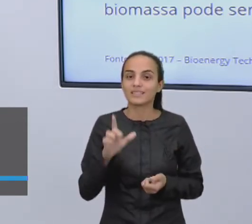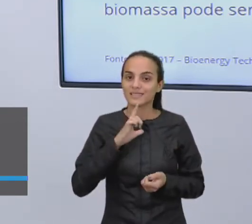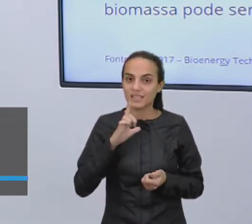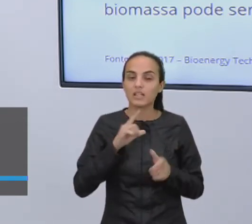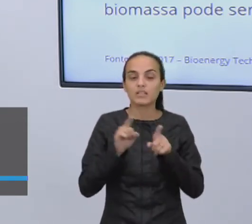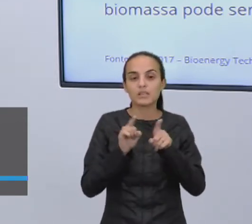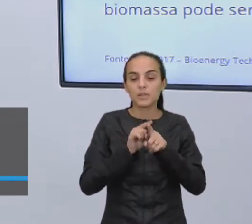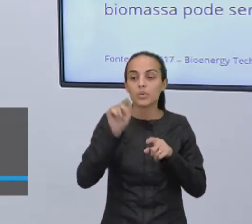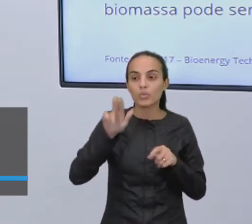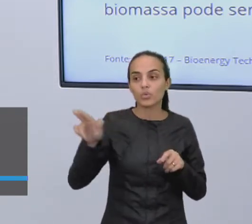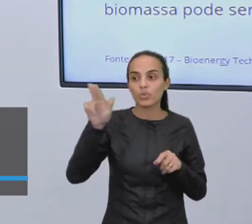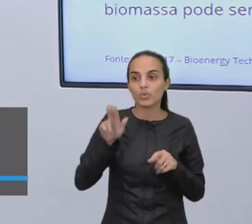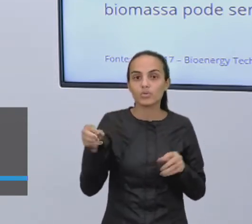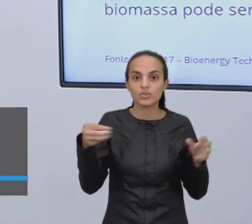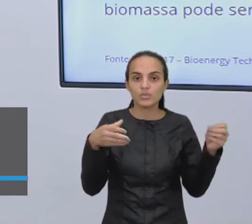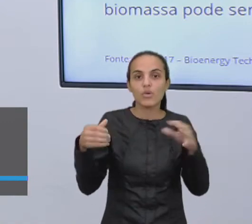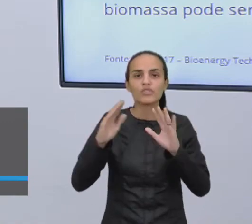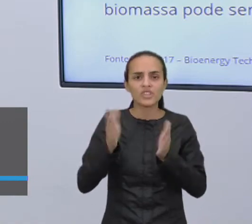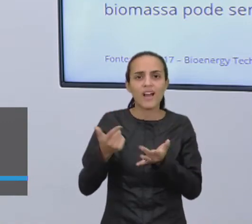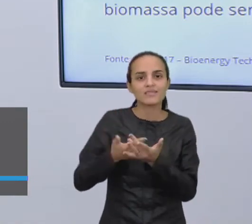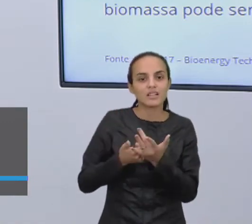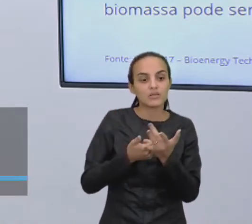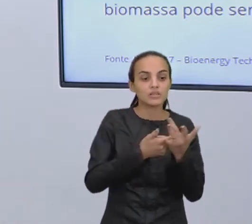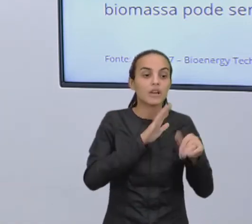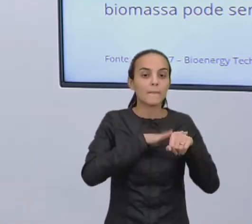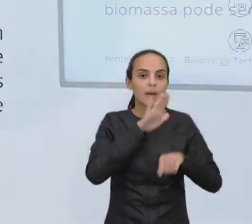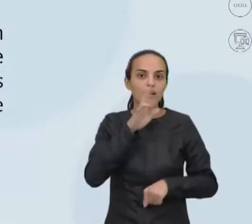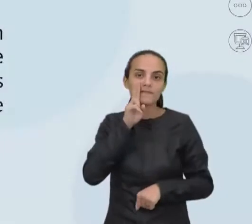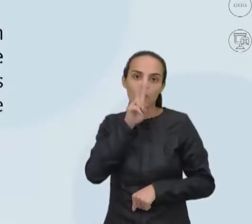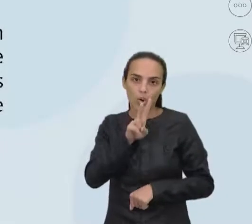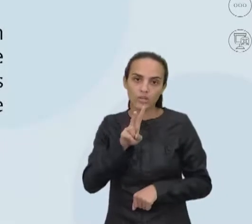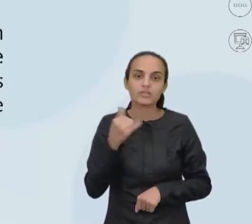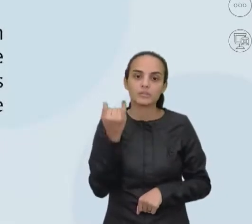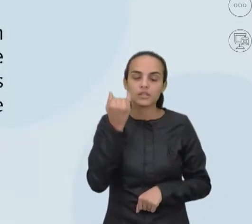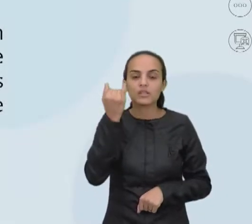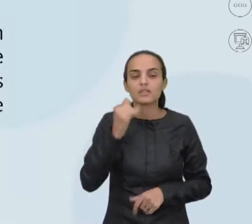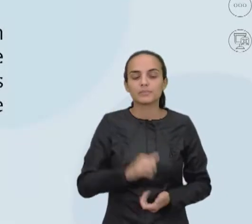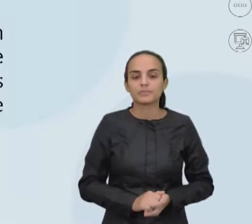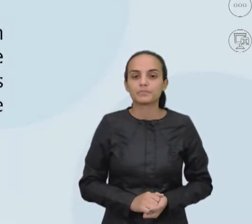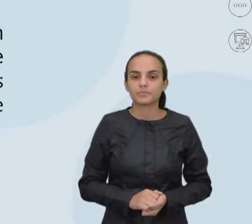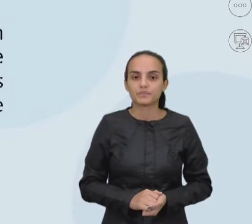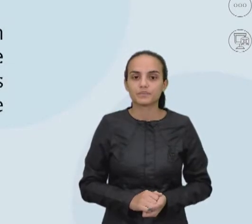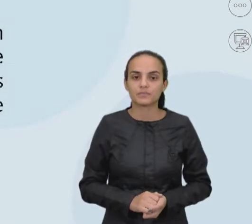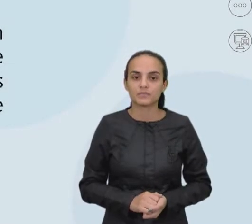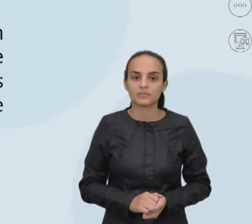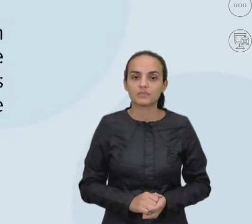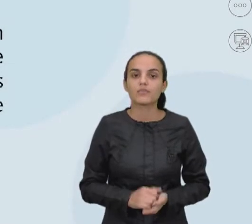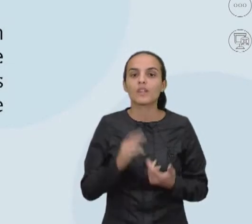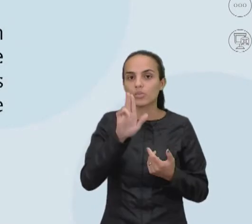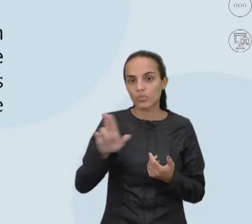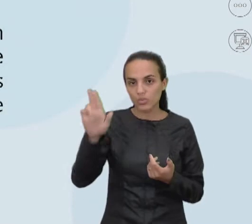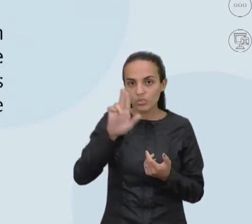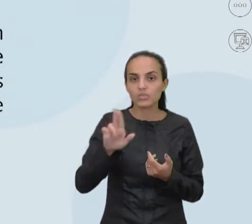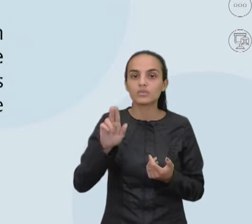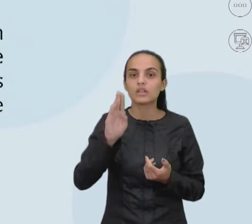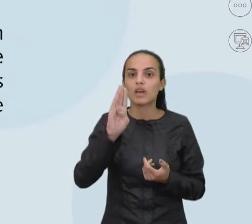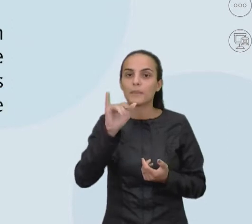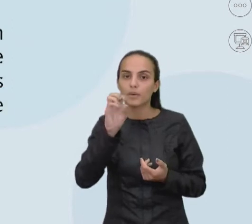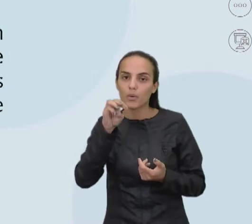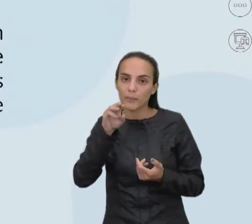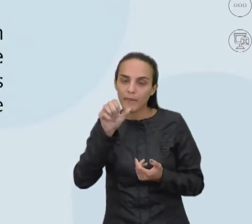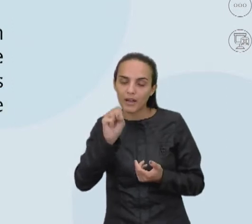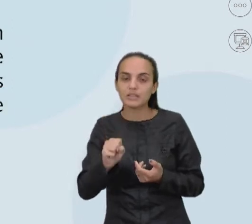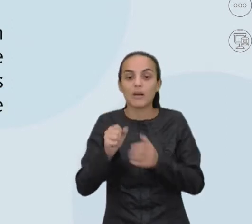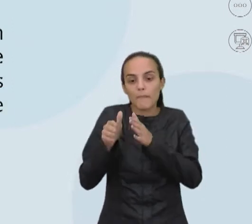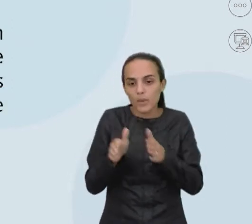também o uso moderno, que aí já são tecnologias mais eficientes do uso dessa biomassa. Então, por exemplo, uma produção